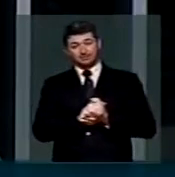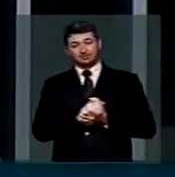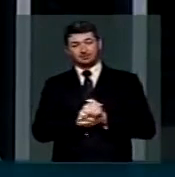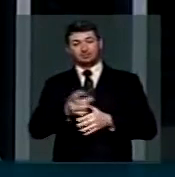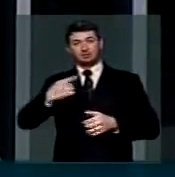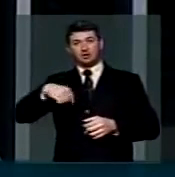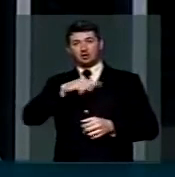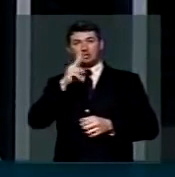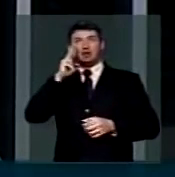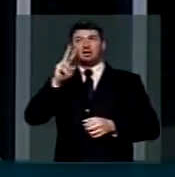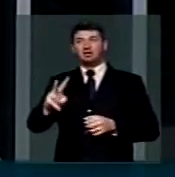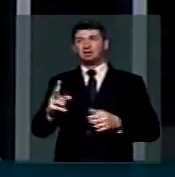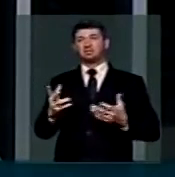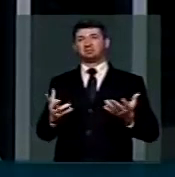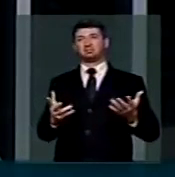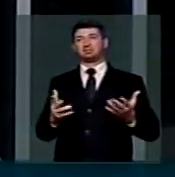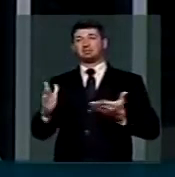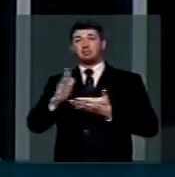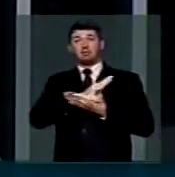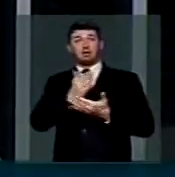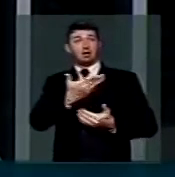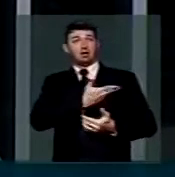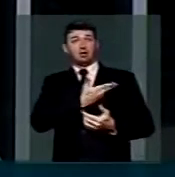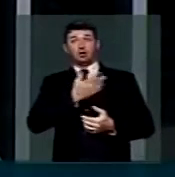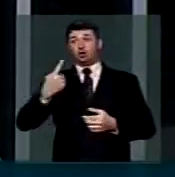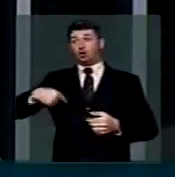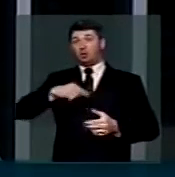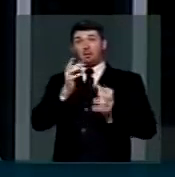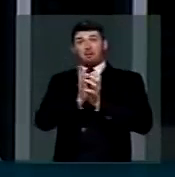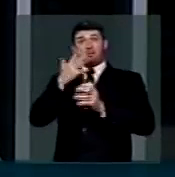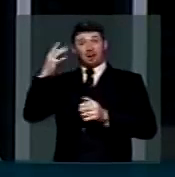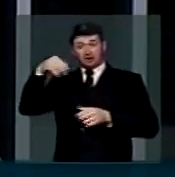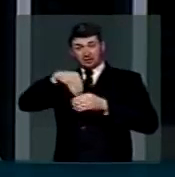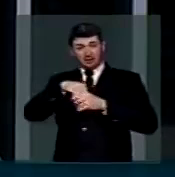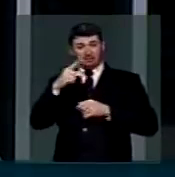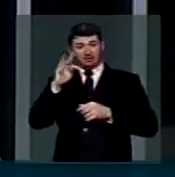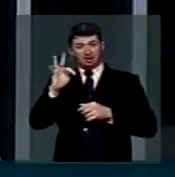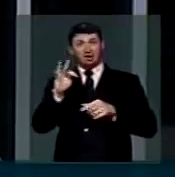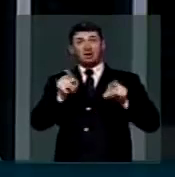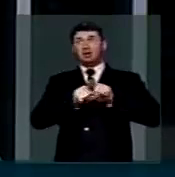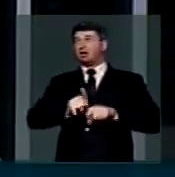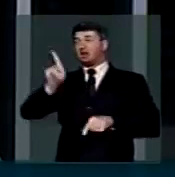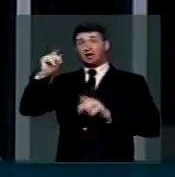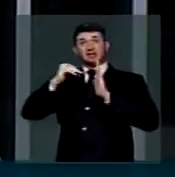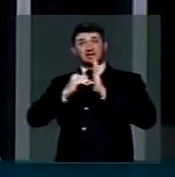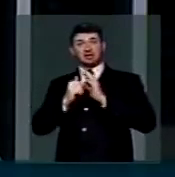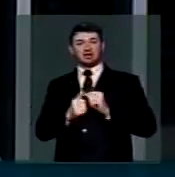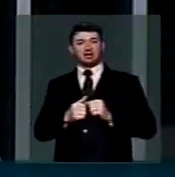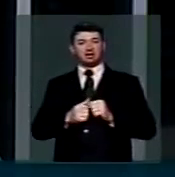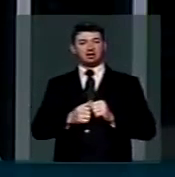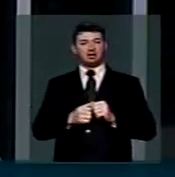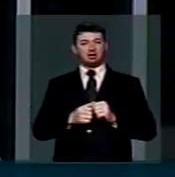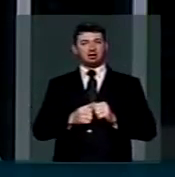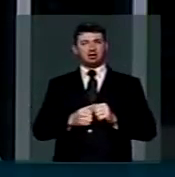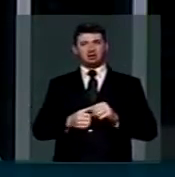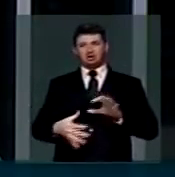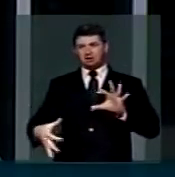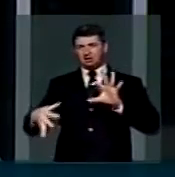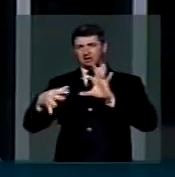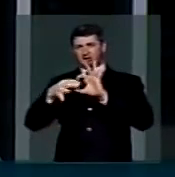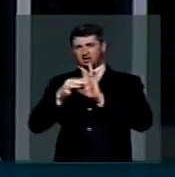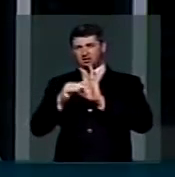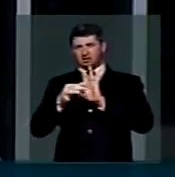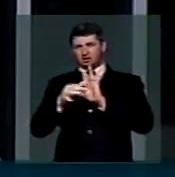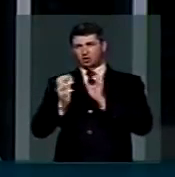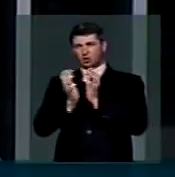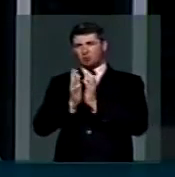nós assistimos a alguns colegas do nosso partido, tanto na Câmara quanto no Senado, se aliarem aos setores